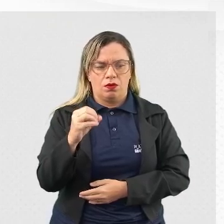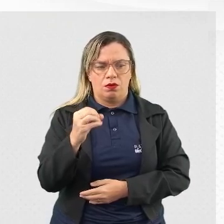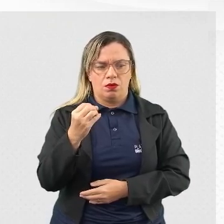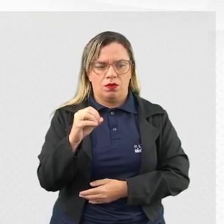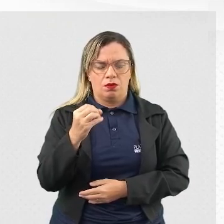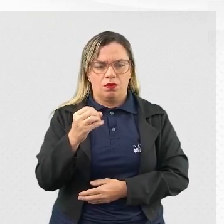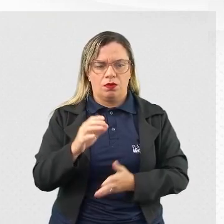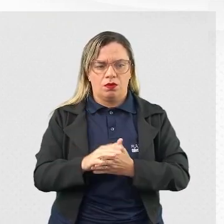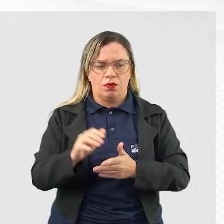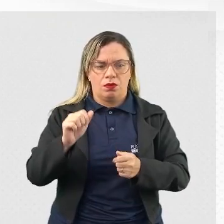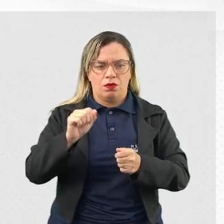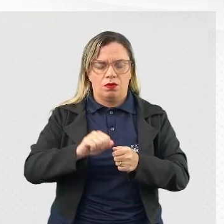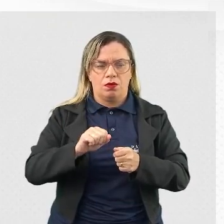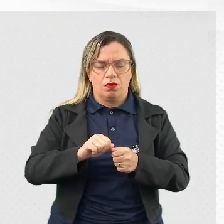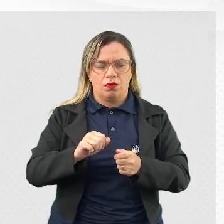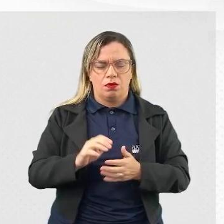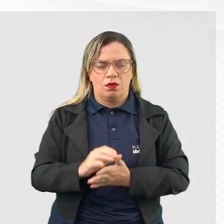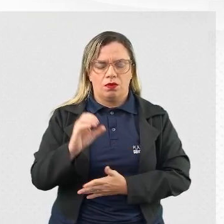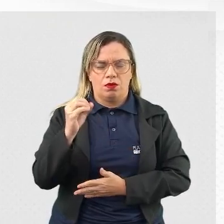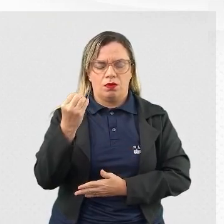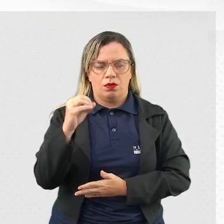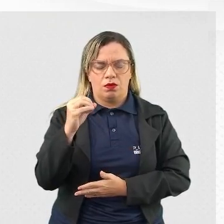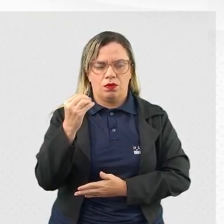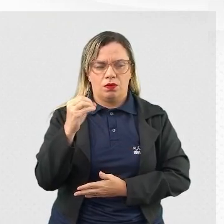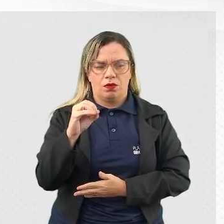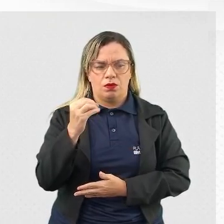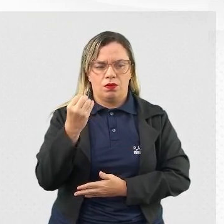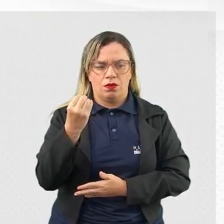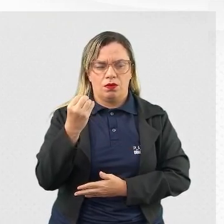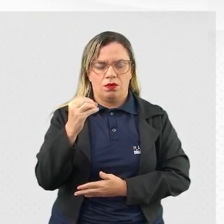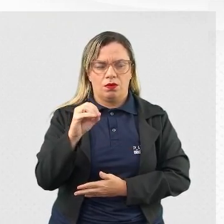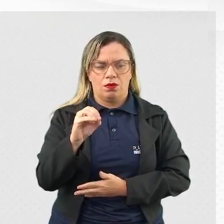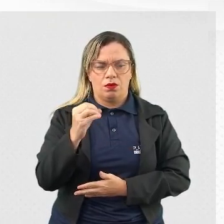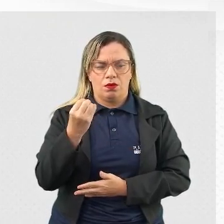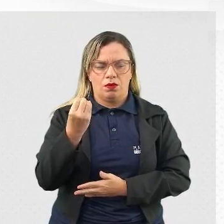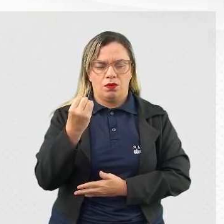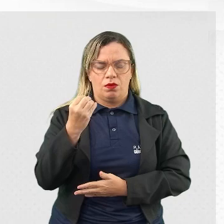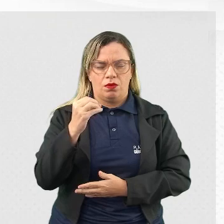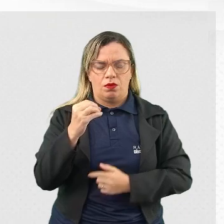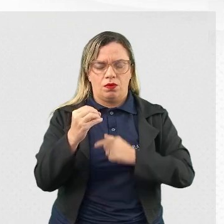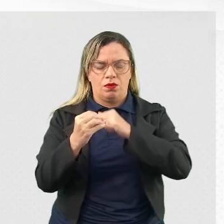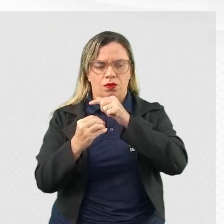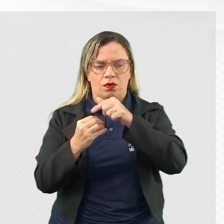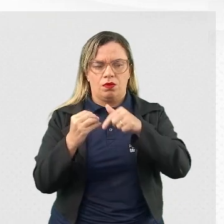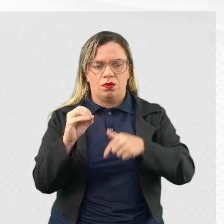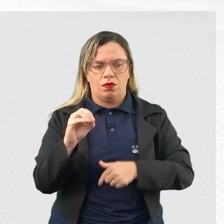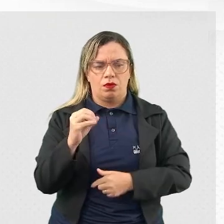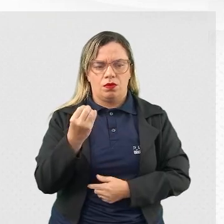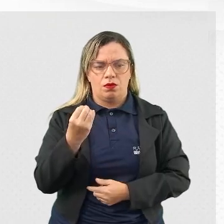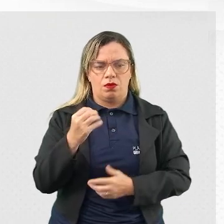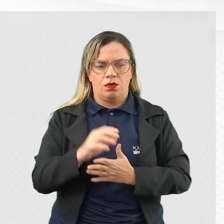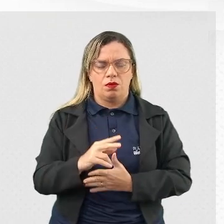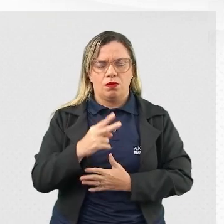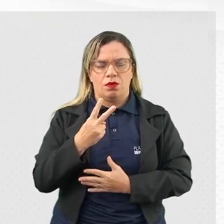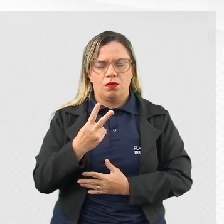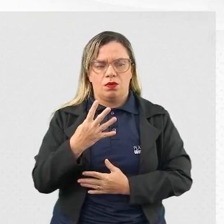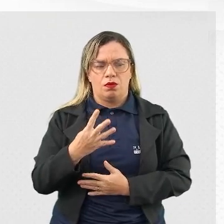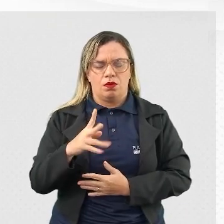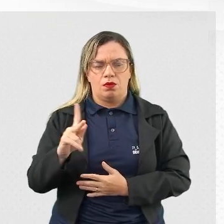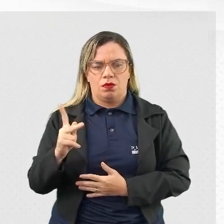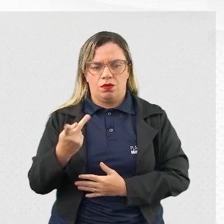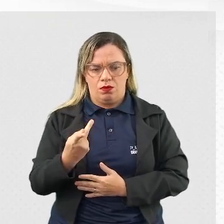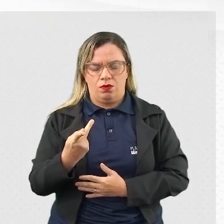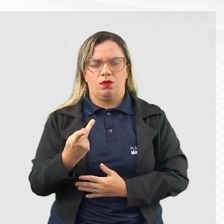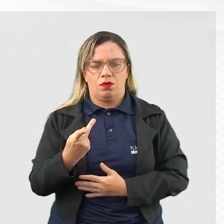volta em torno dela mesma, tá? Quanto tempo? 24 horas, período